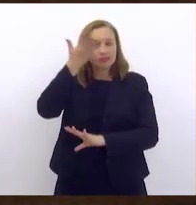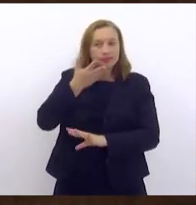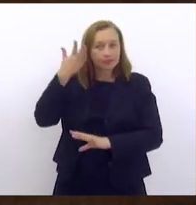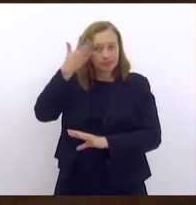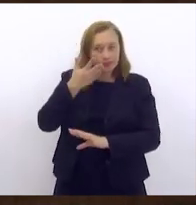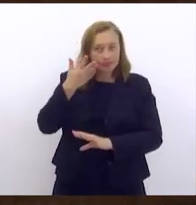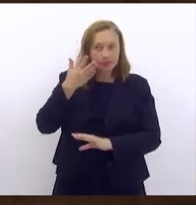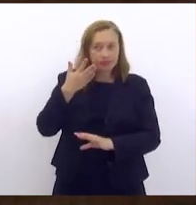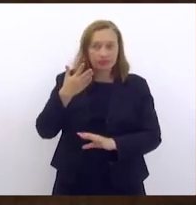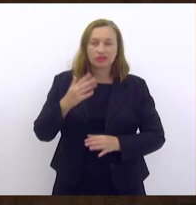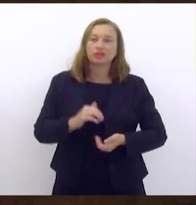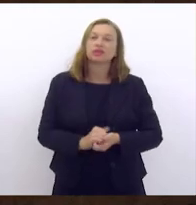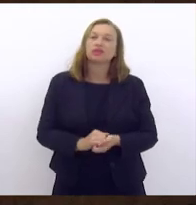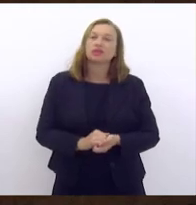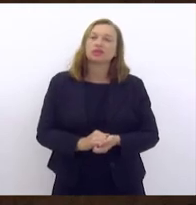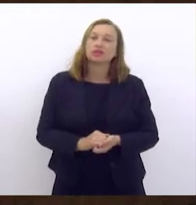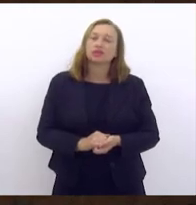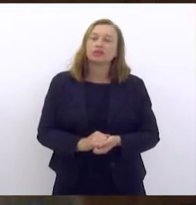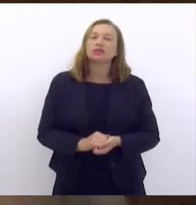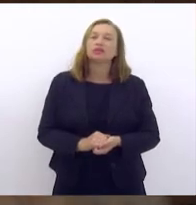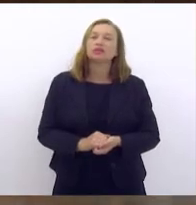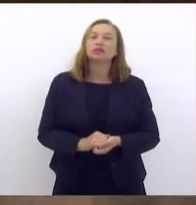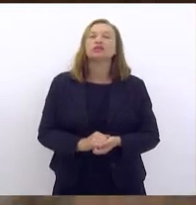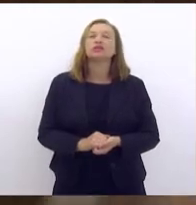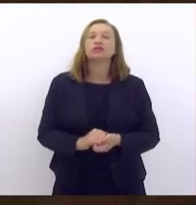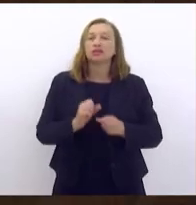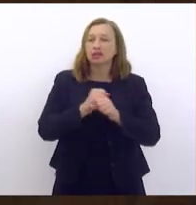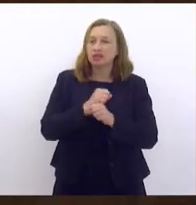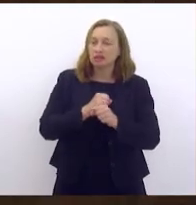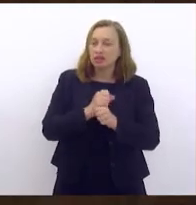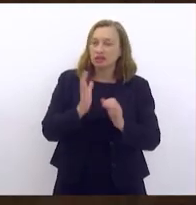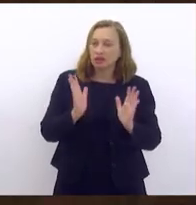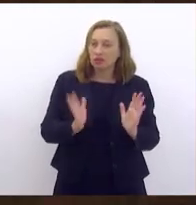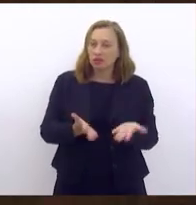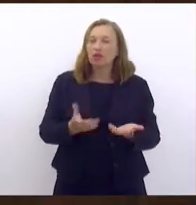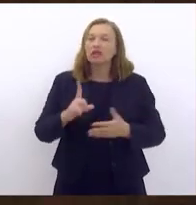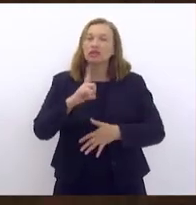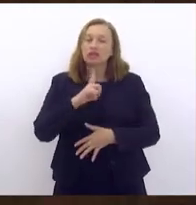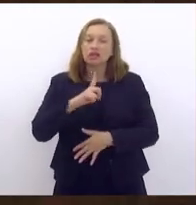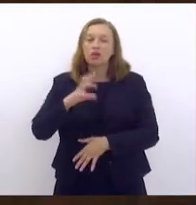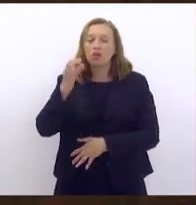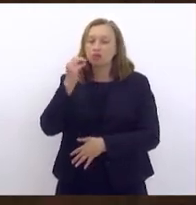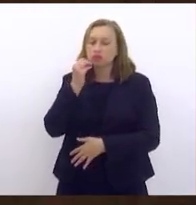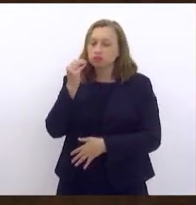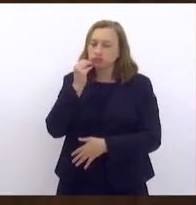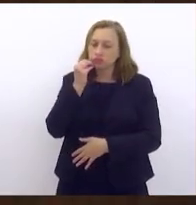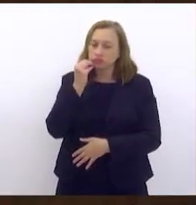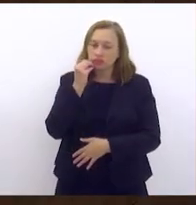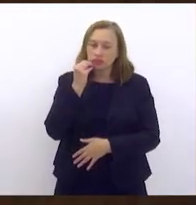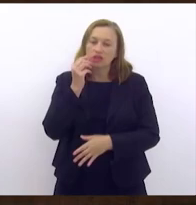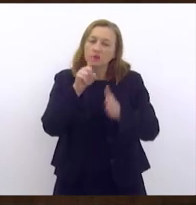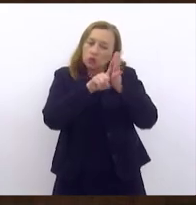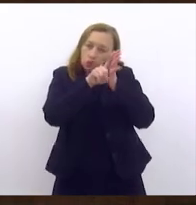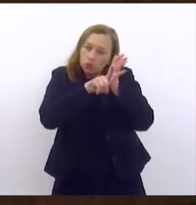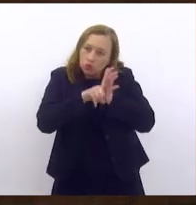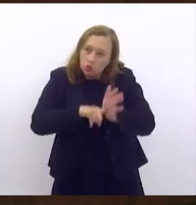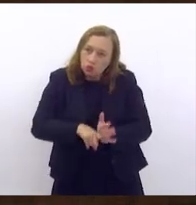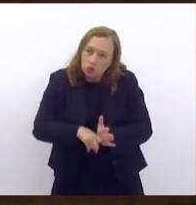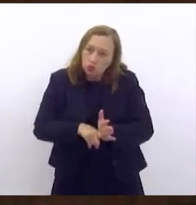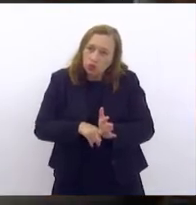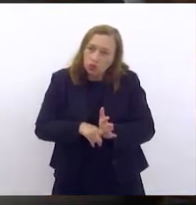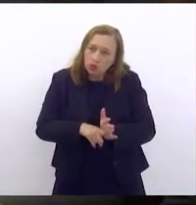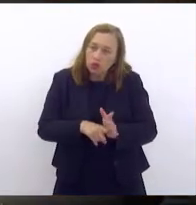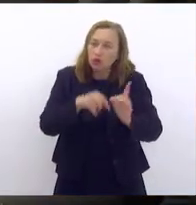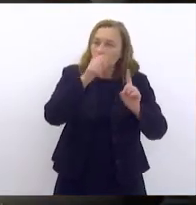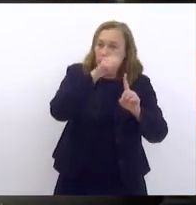Executivo ainda nessa legislatura e que nós tenhamos a oportunidade de examiná-lo entre os